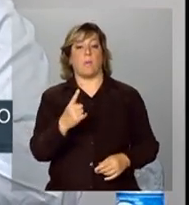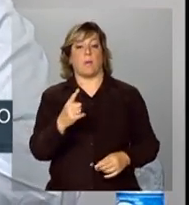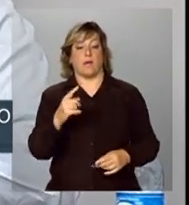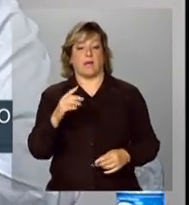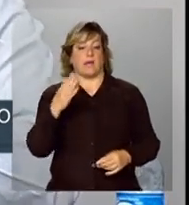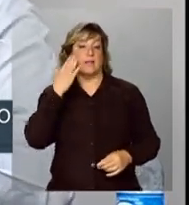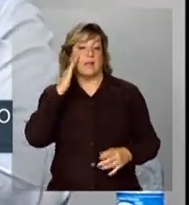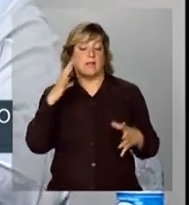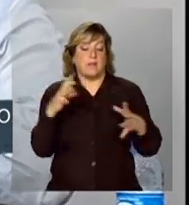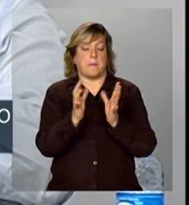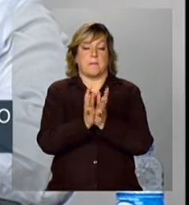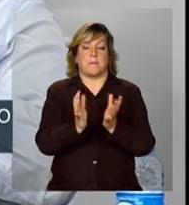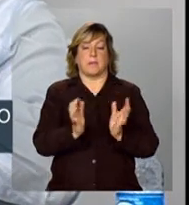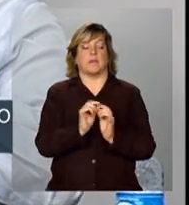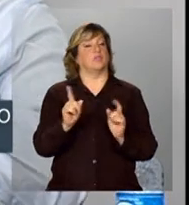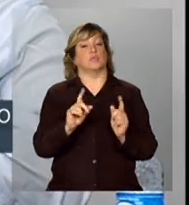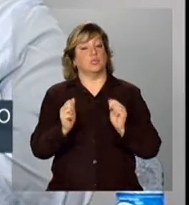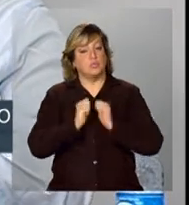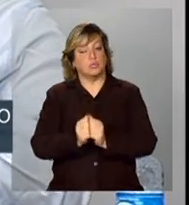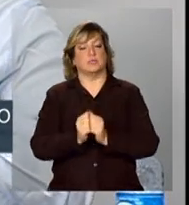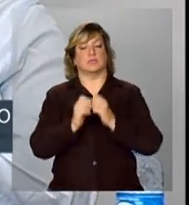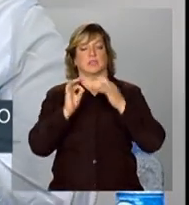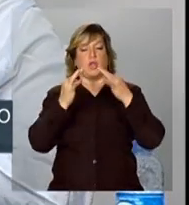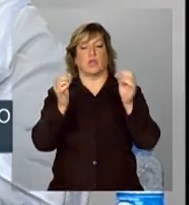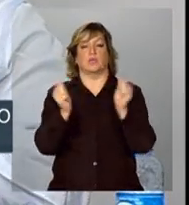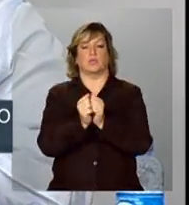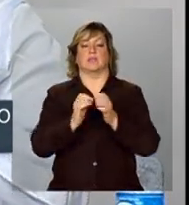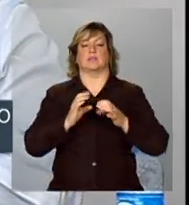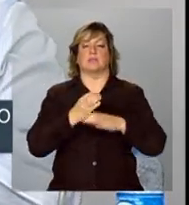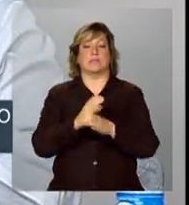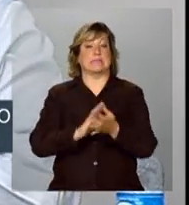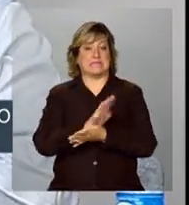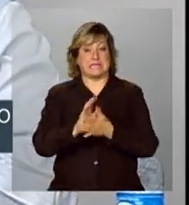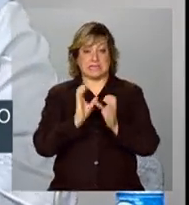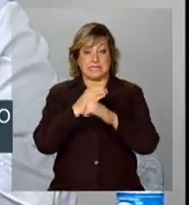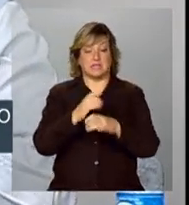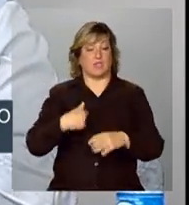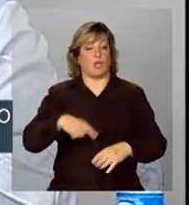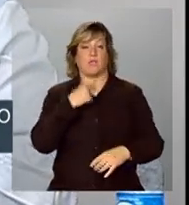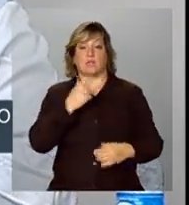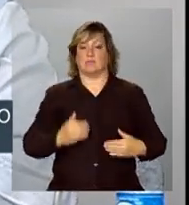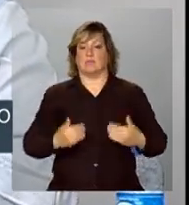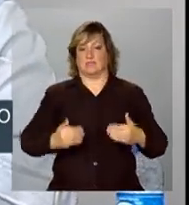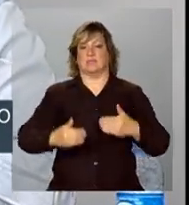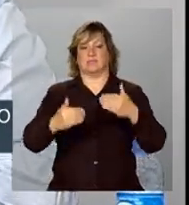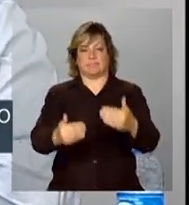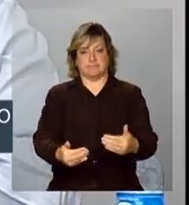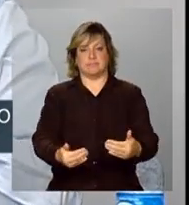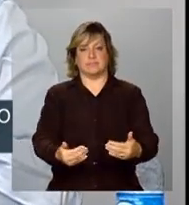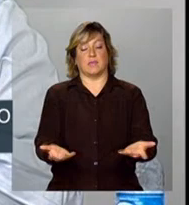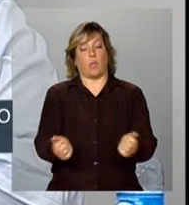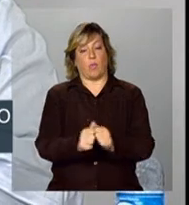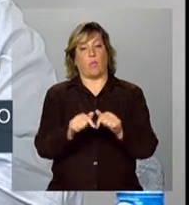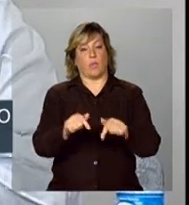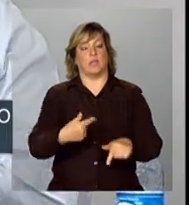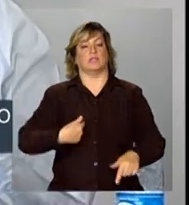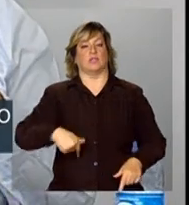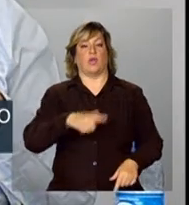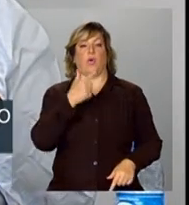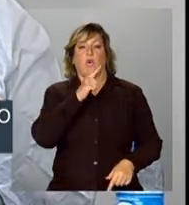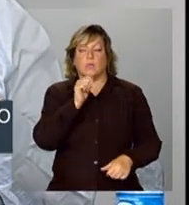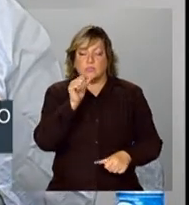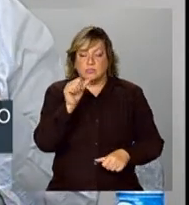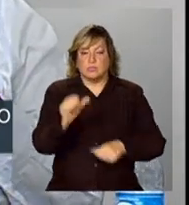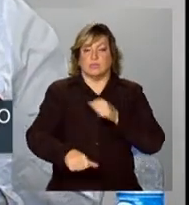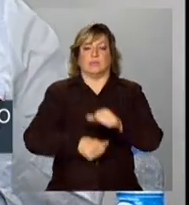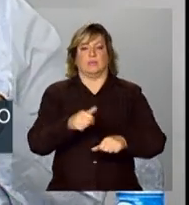parcial das questões, junto com a tecnologia, junto com a ciência. Sem a ciência é impossível a gente avançar. Tá? Aí com isso que a gente vai virar essa página